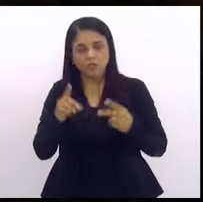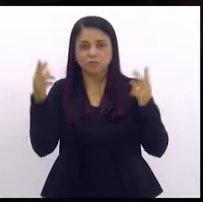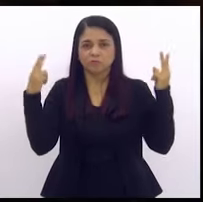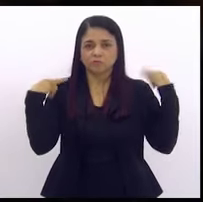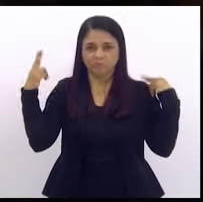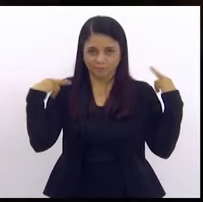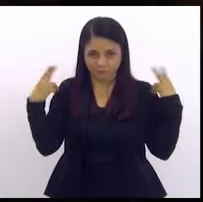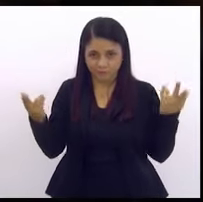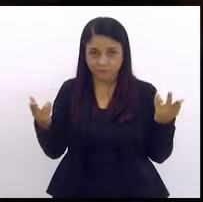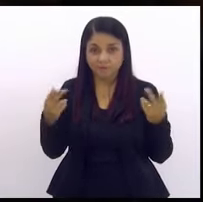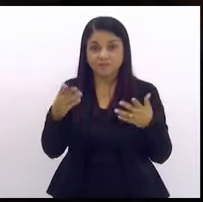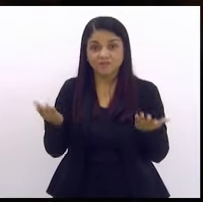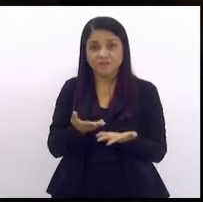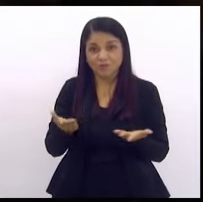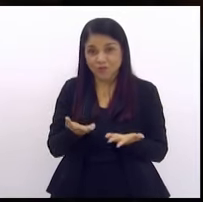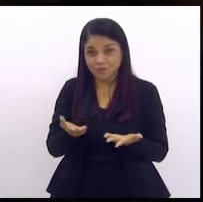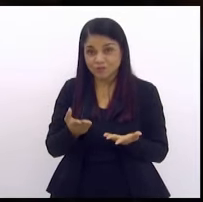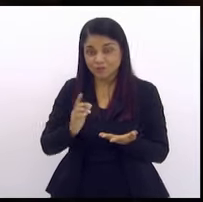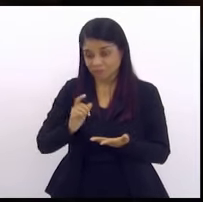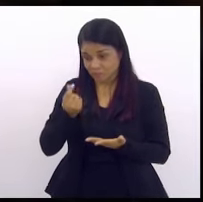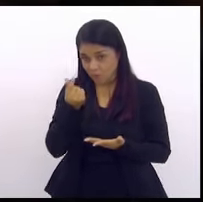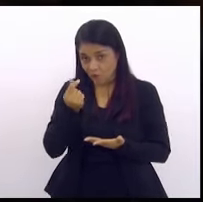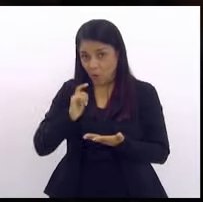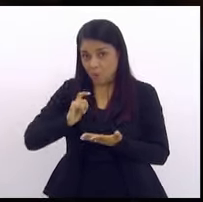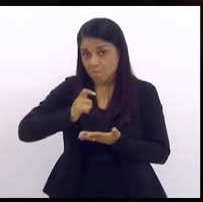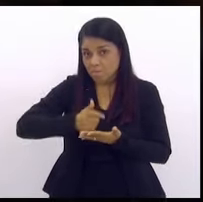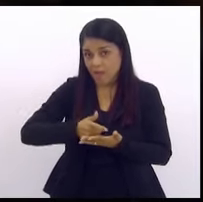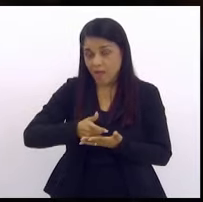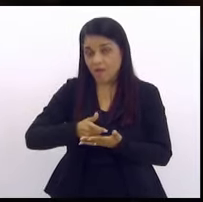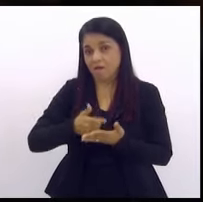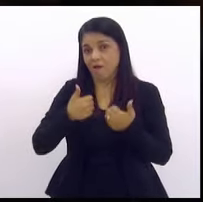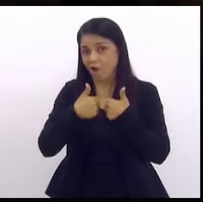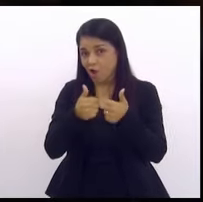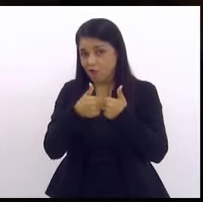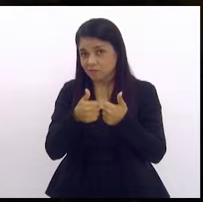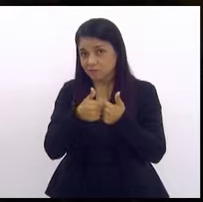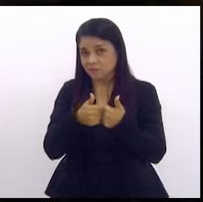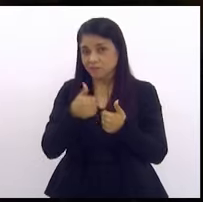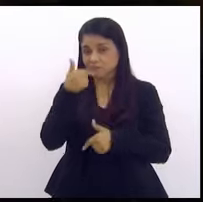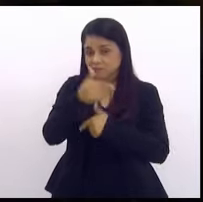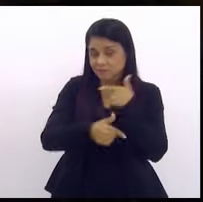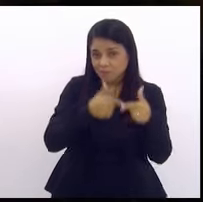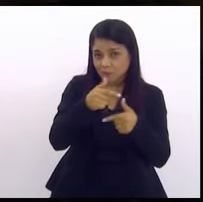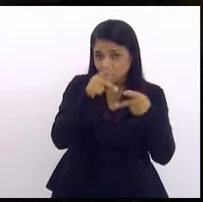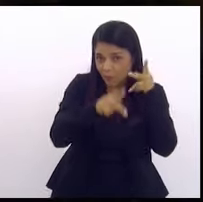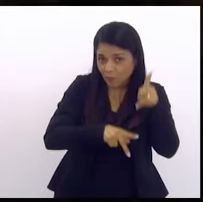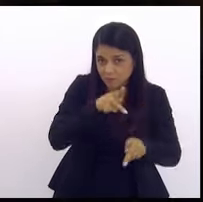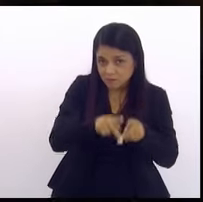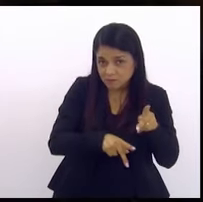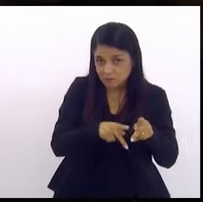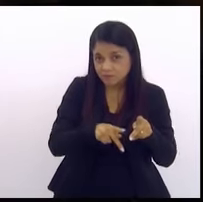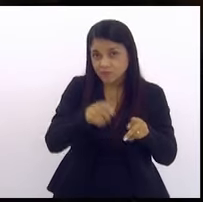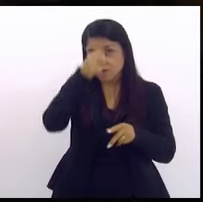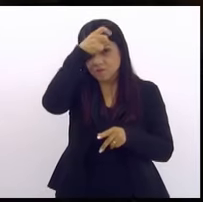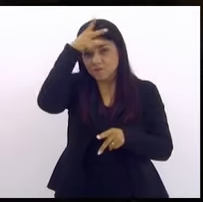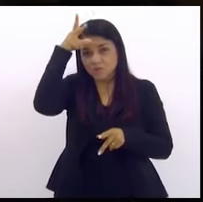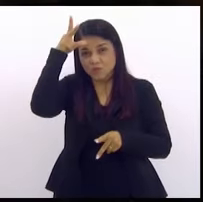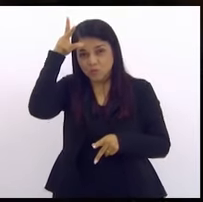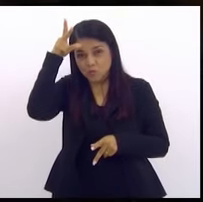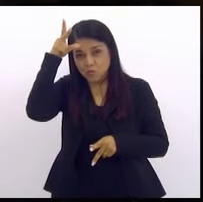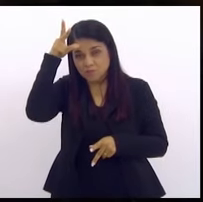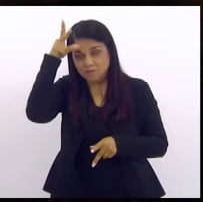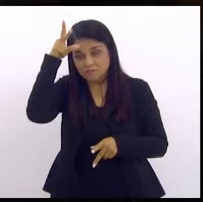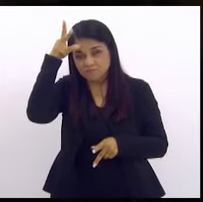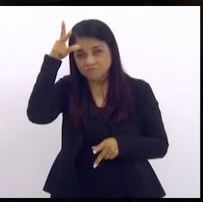acontecendo aqui hoje, com a tarifa que a gente paga, nós, trabalhadores e trabalhadoras, com a tarifa que a prefeitura muitas vezes